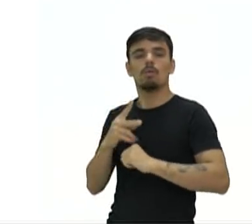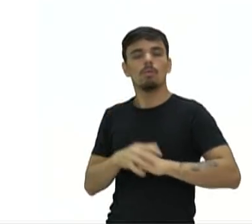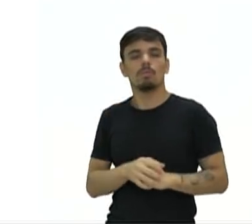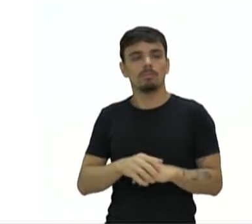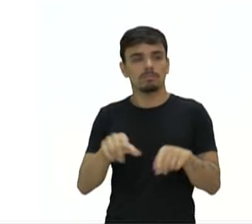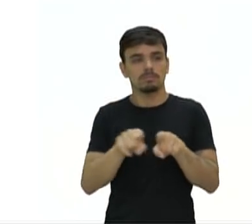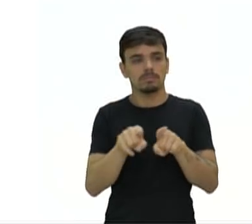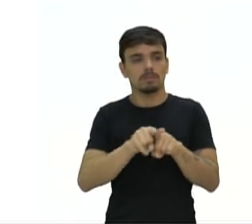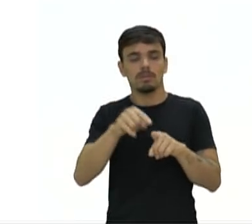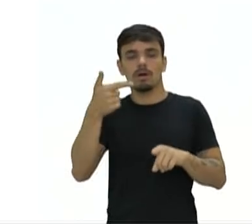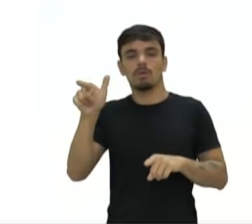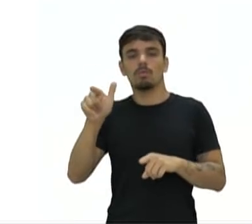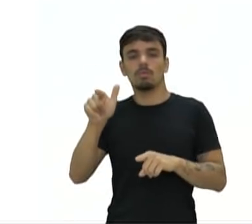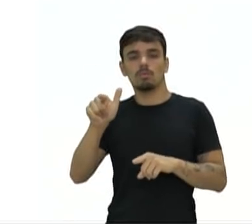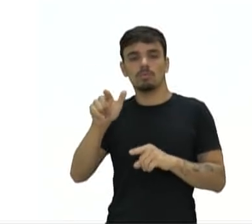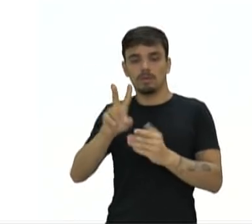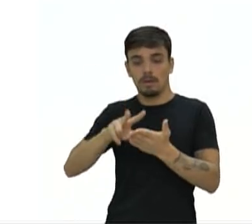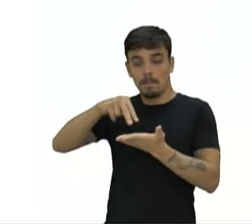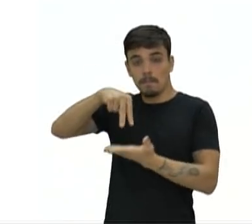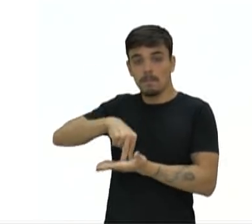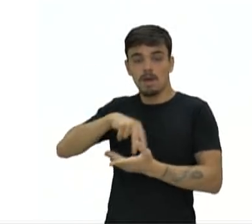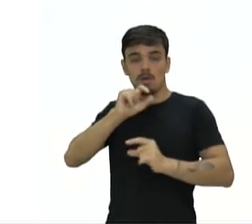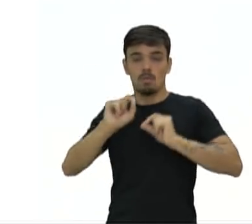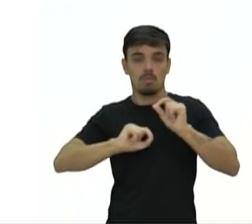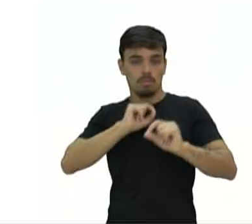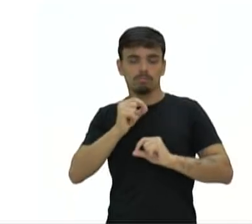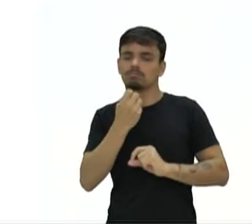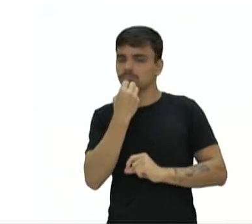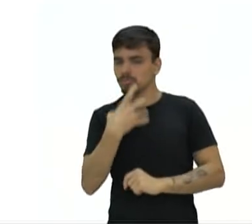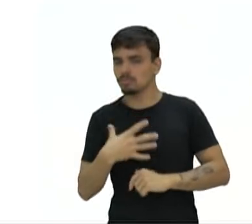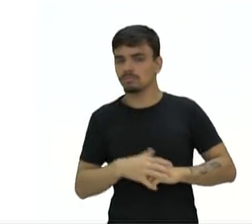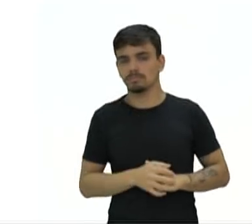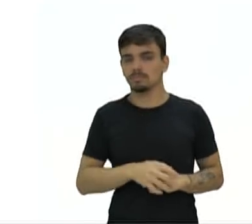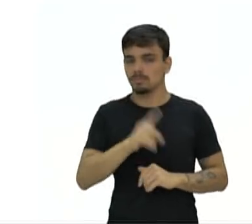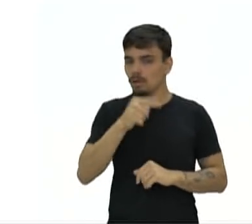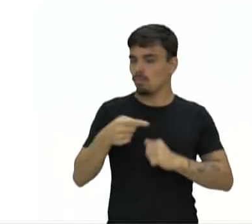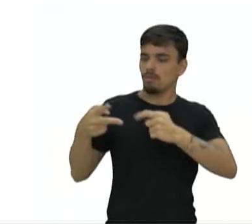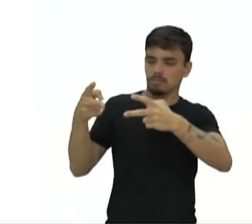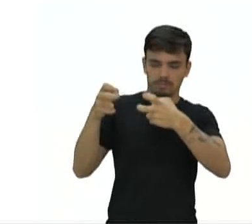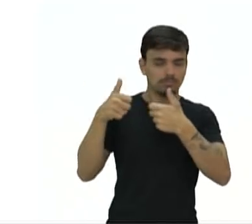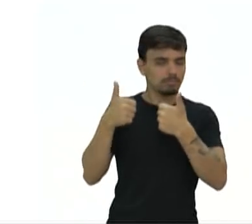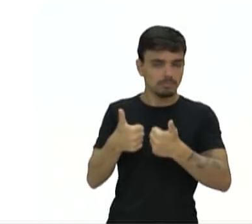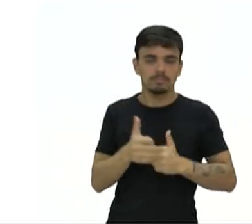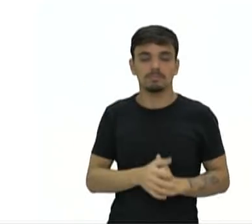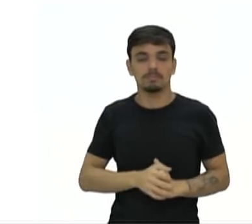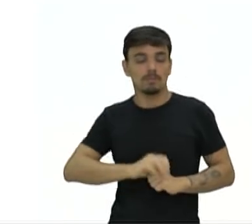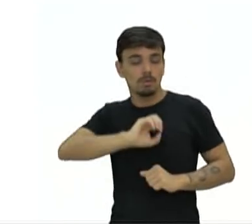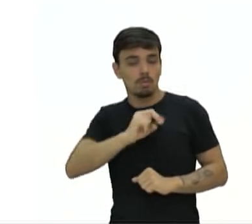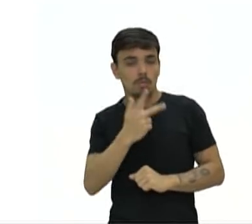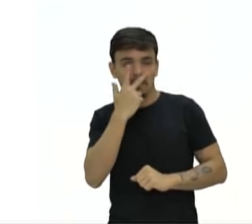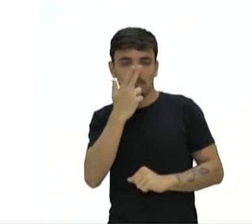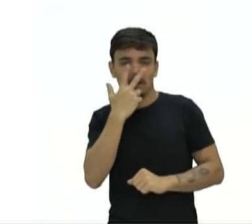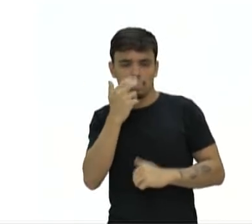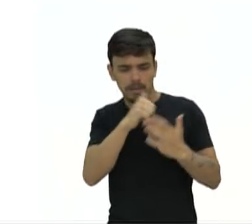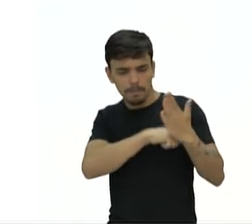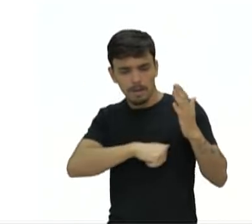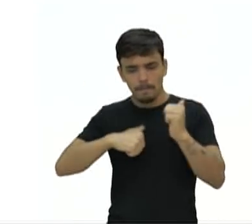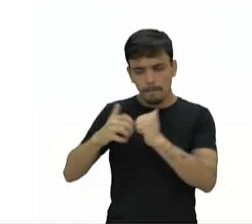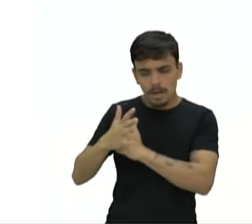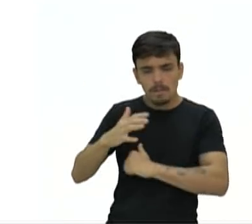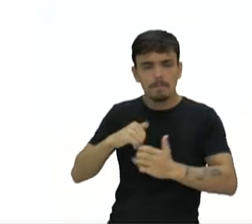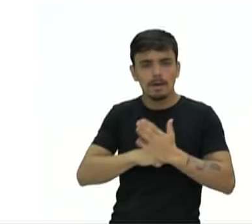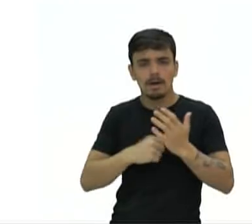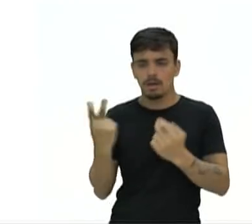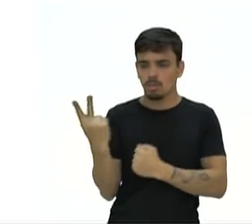A segunda figura que está de pé? Muito bom, seria uma observação. Parece uma luta entre as